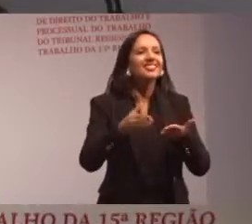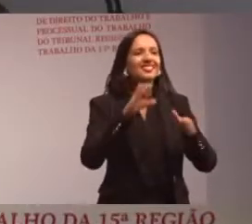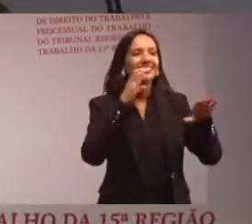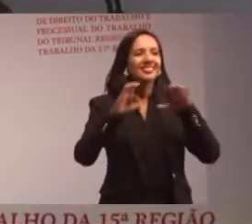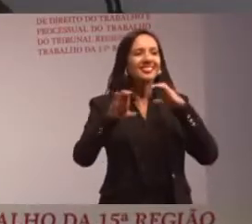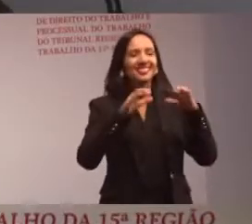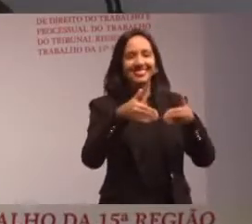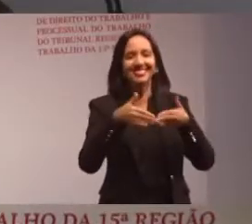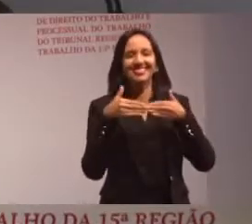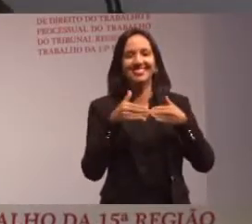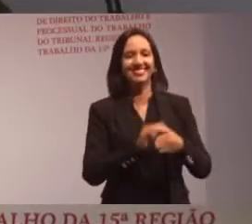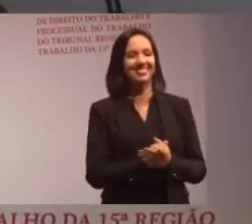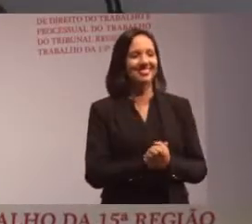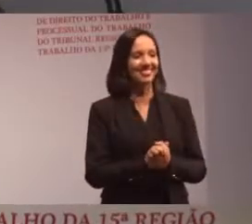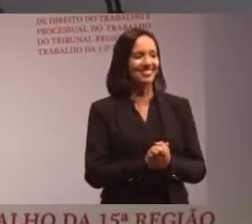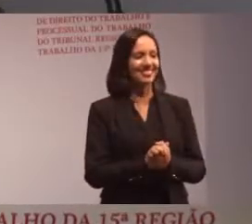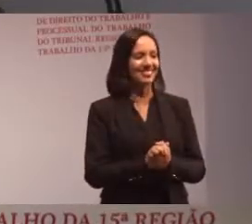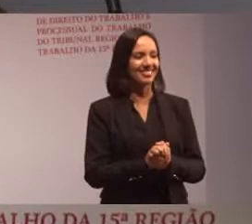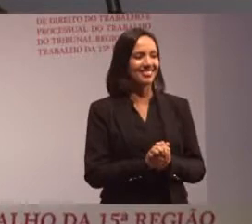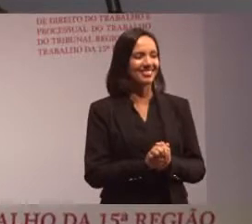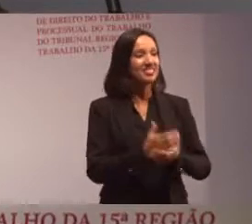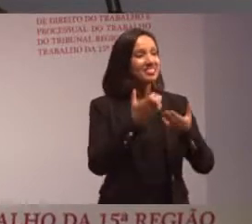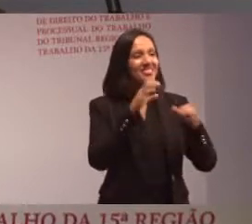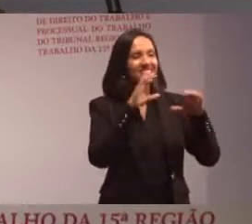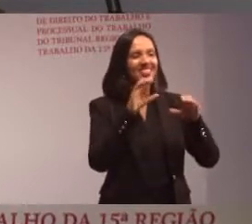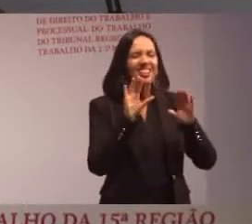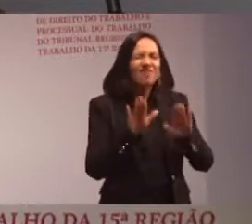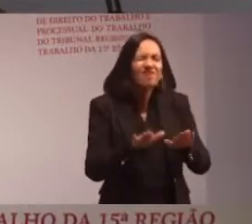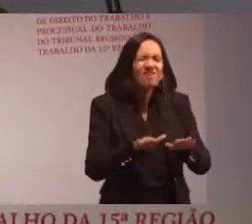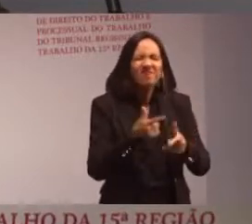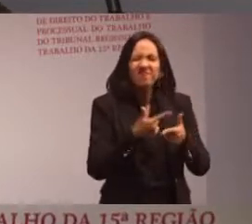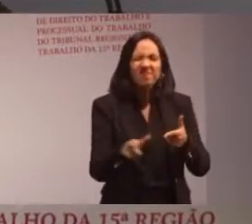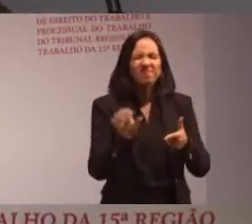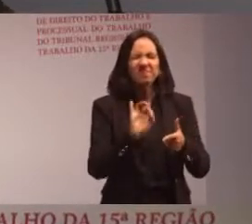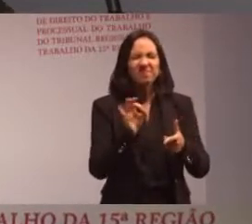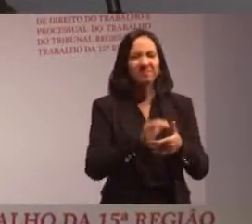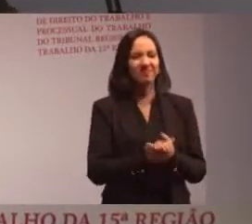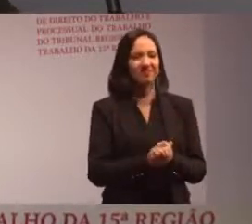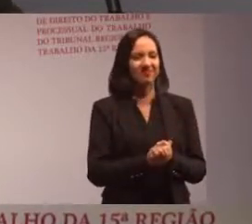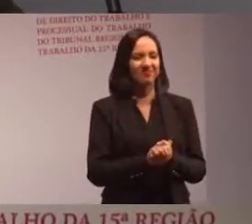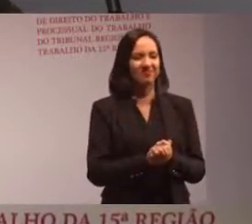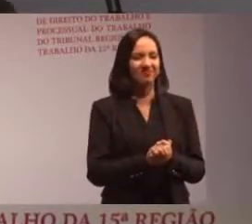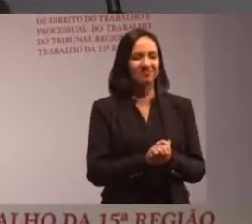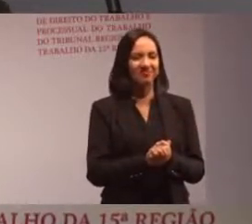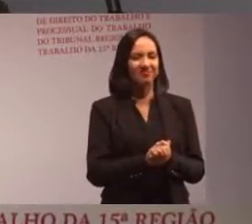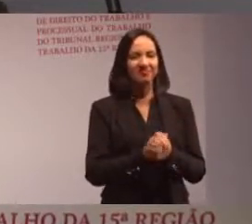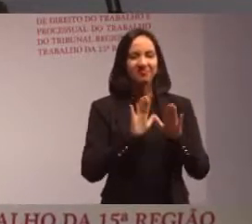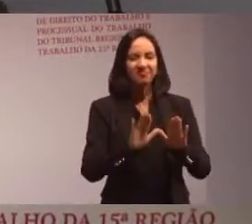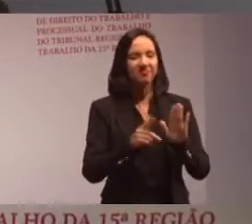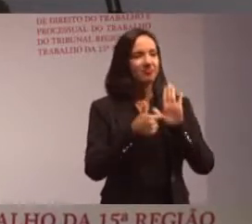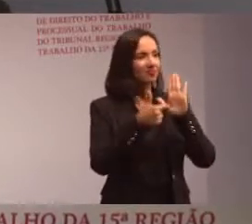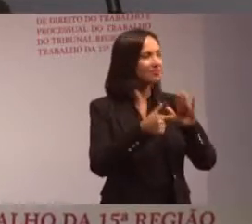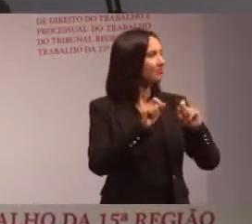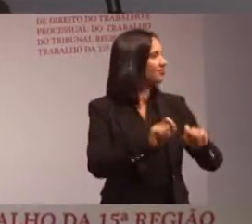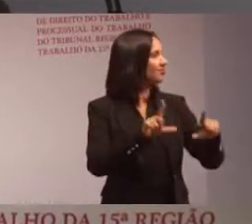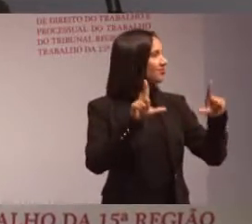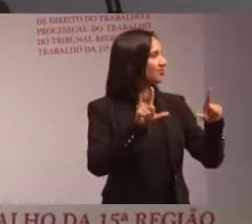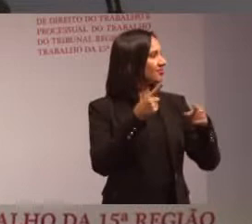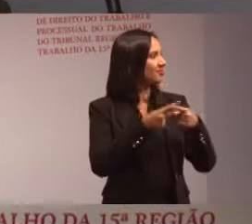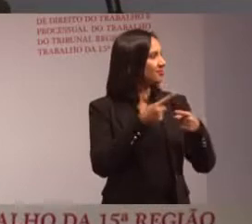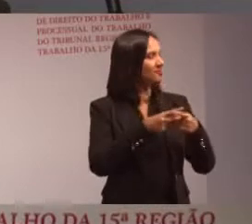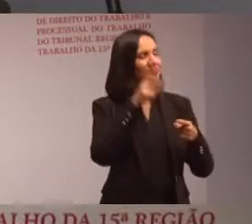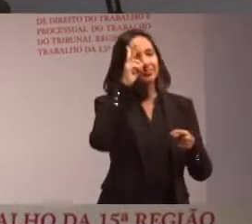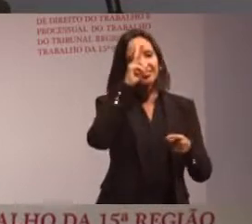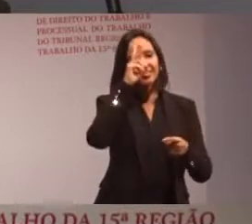favor. Mas se quiser cantar baixinho também não tem problema, tá, gente? Mas eu trouxe esse slide porque eu me lembro